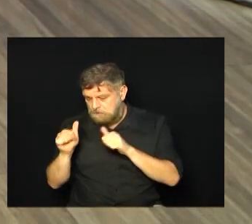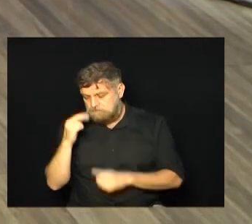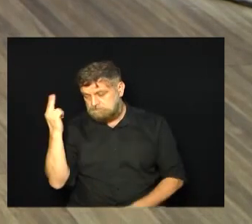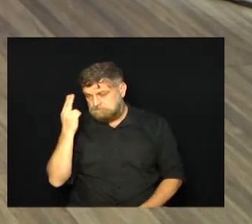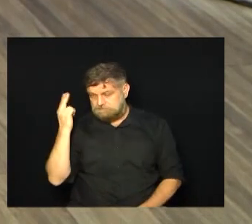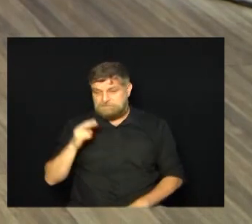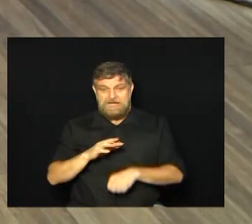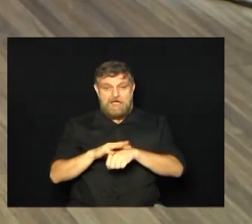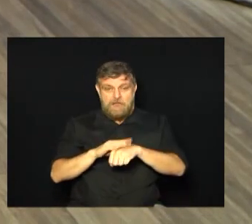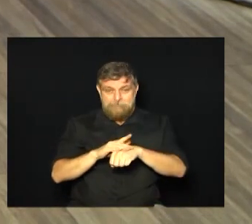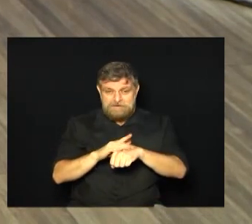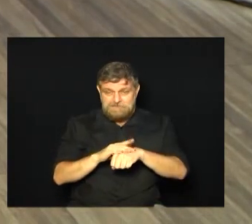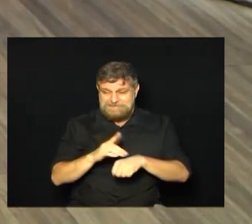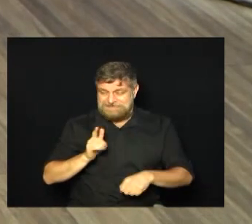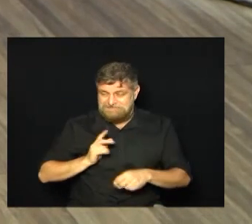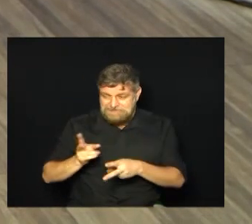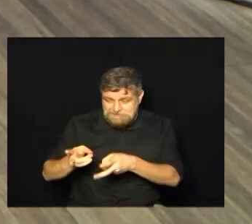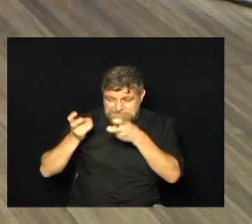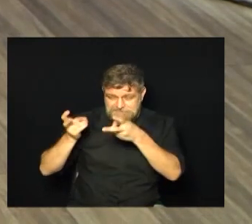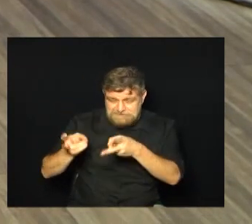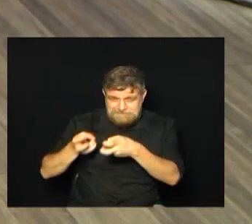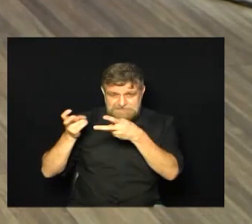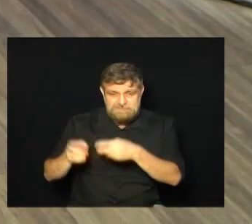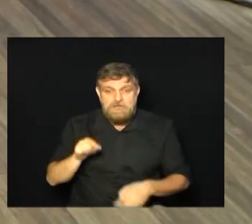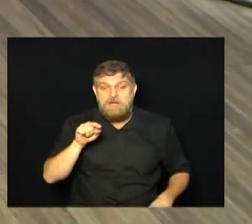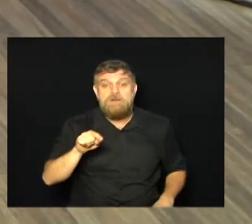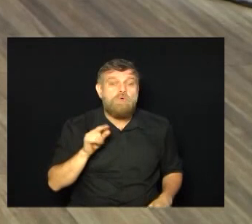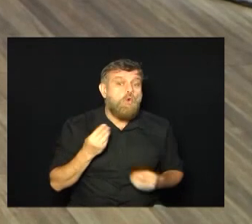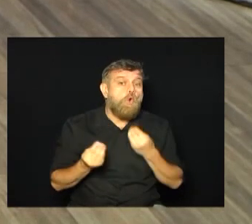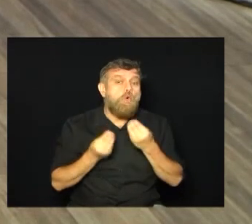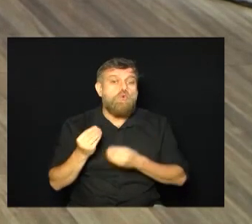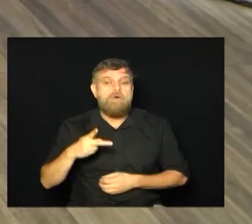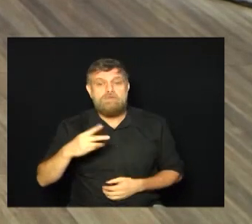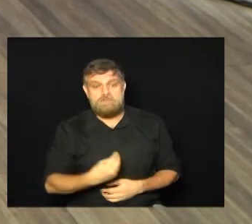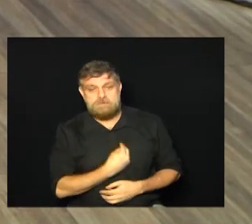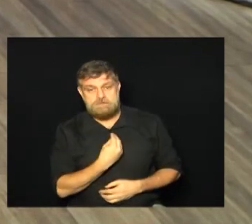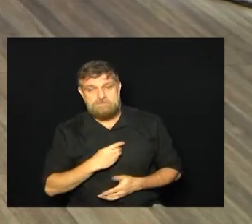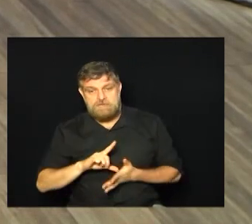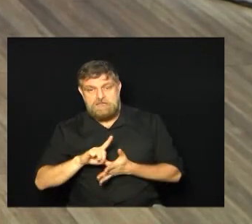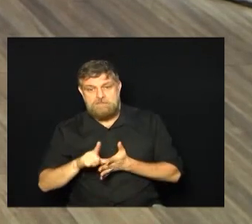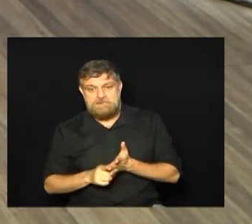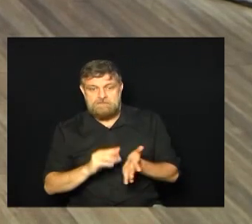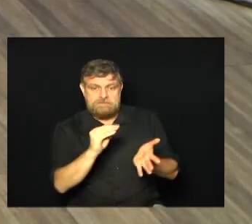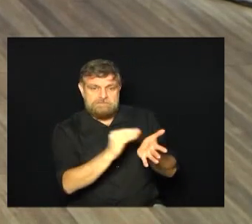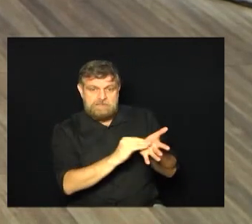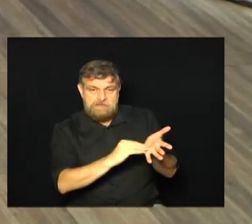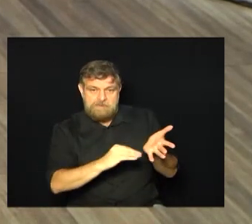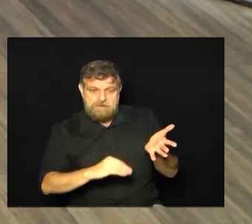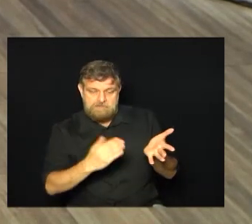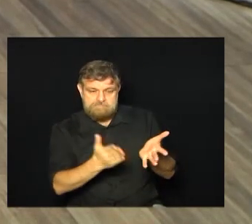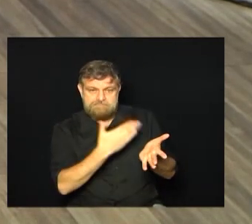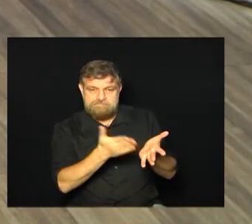muitos sintomas? Você percebia esses sinais? Como é que foi para a sua vida para depois conseguir retratar no